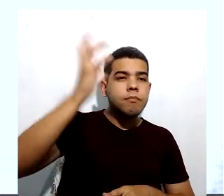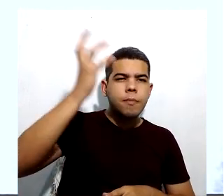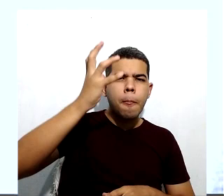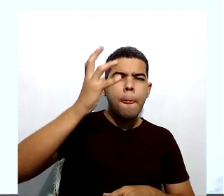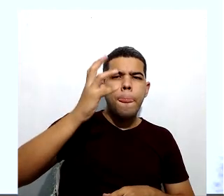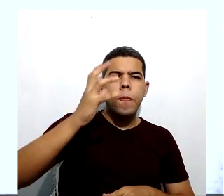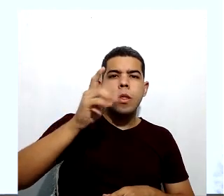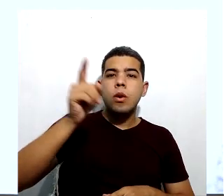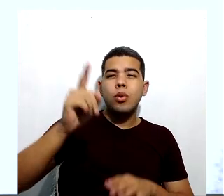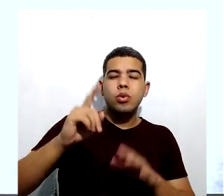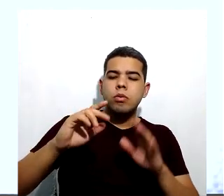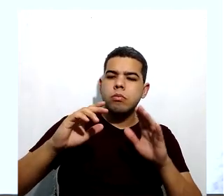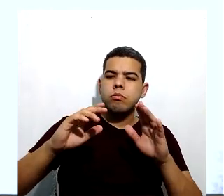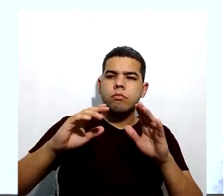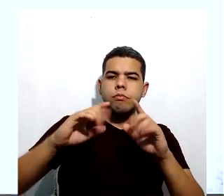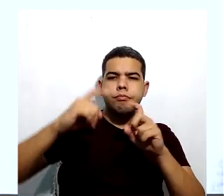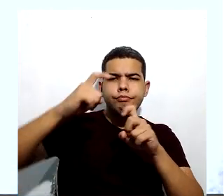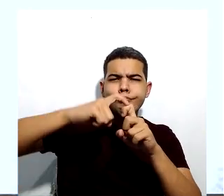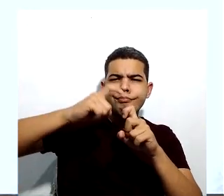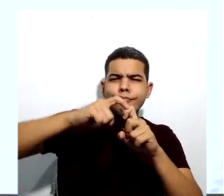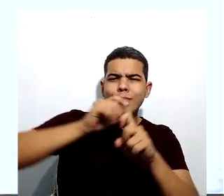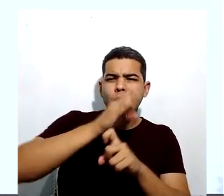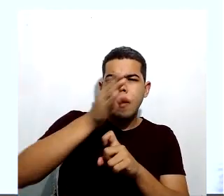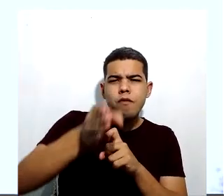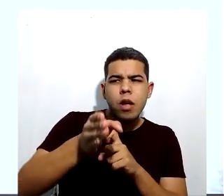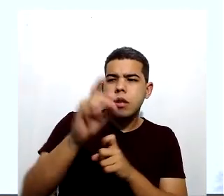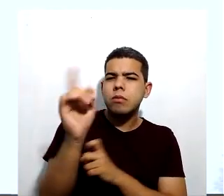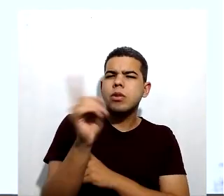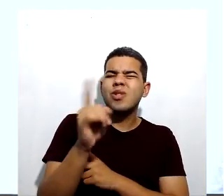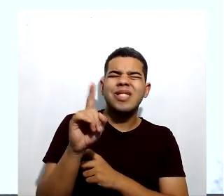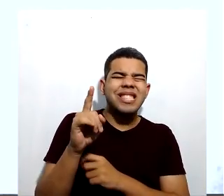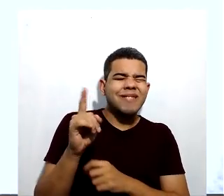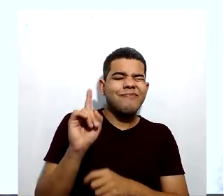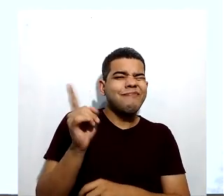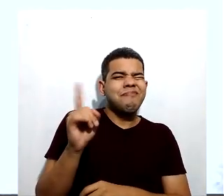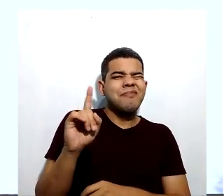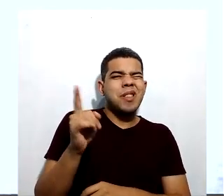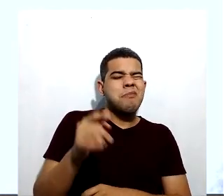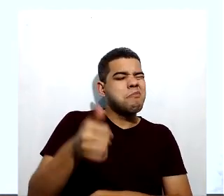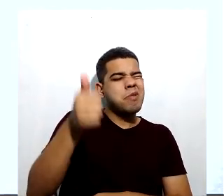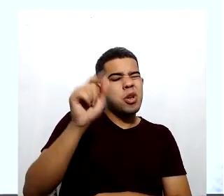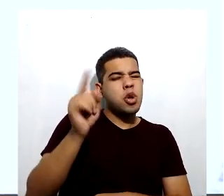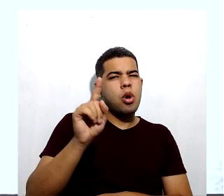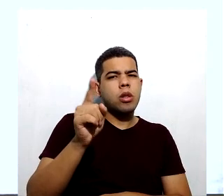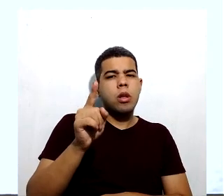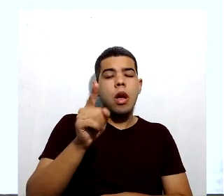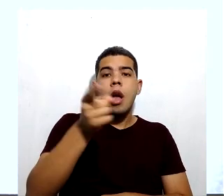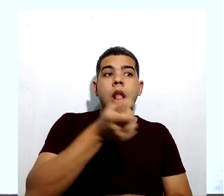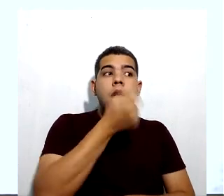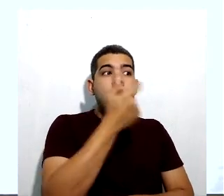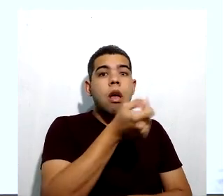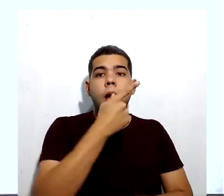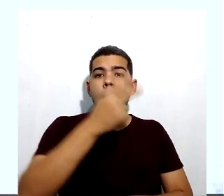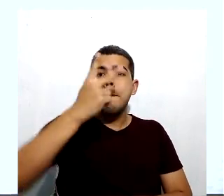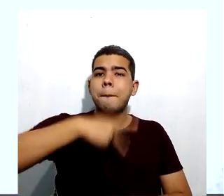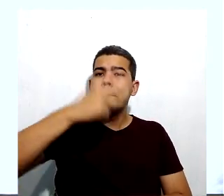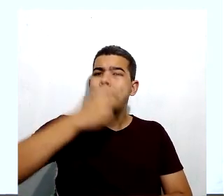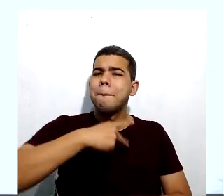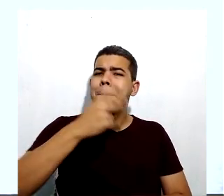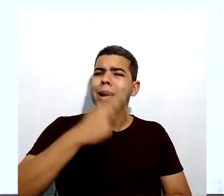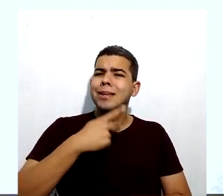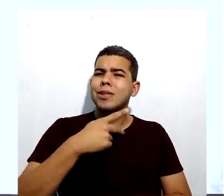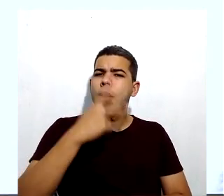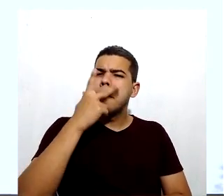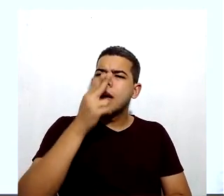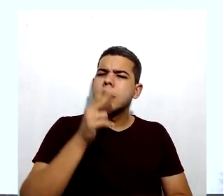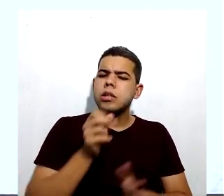não quer ir para uma unidade de saúde e começa a tomar essa automedicação que vai mascarar sintomas, né?